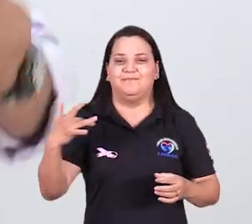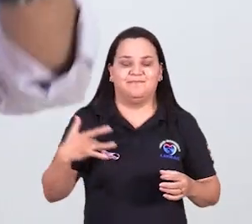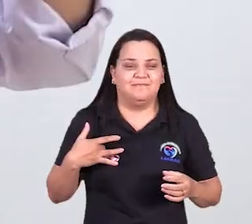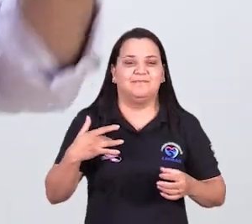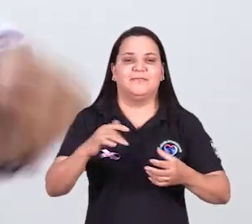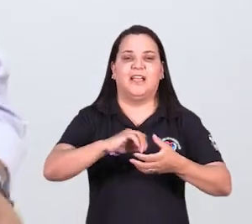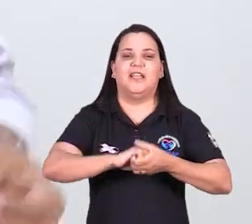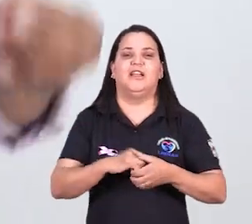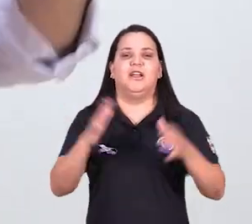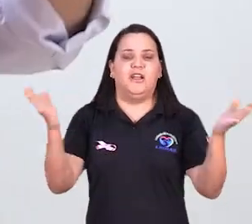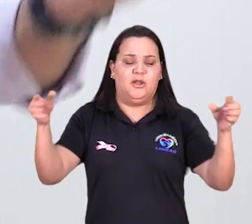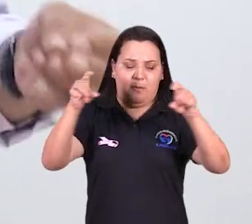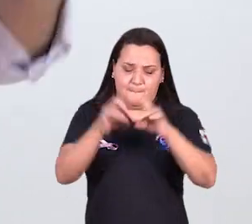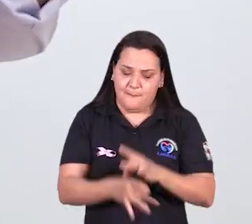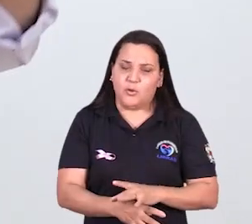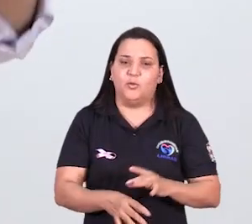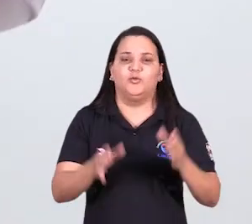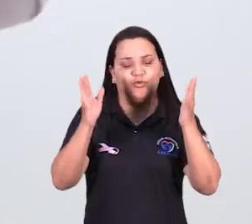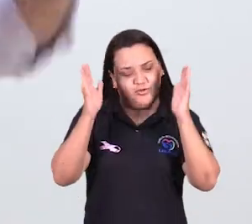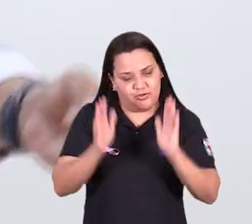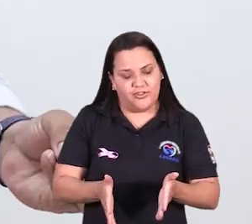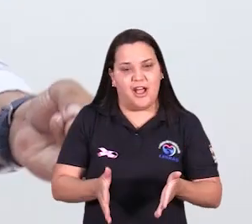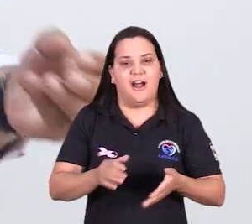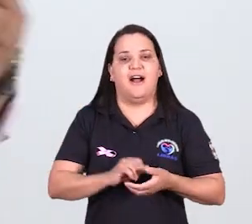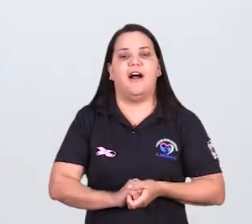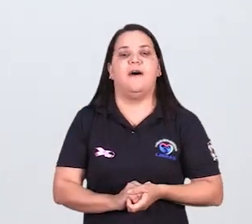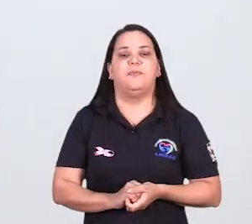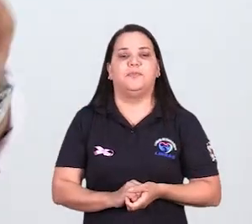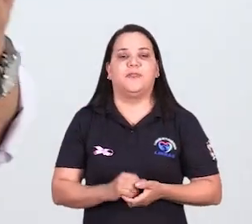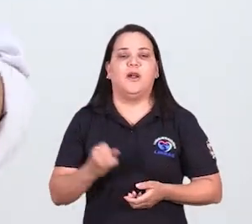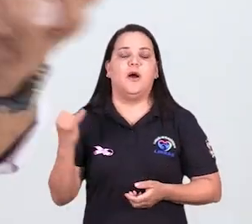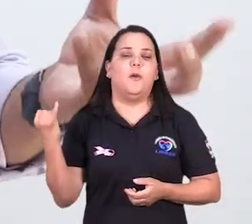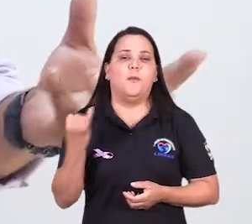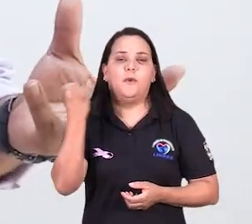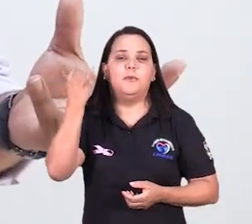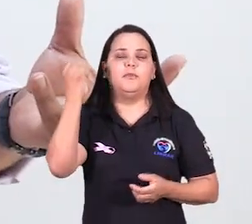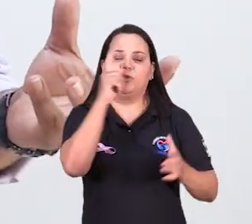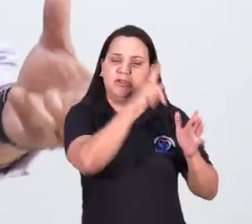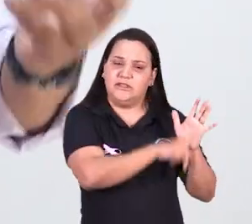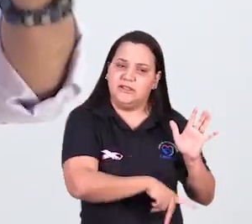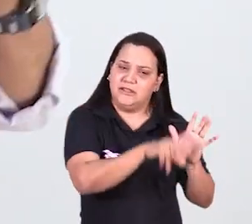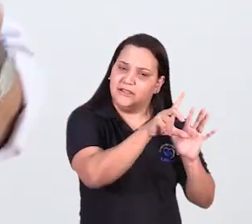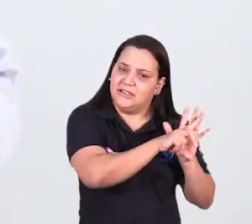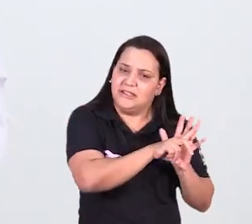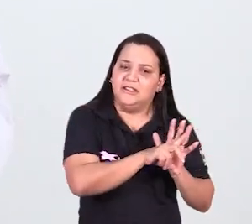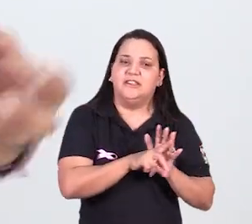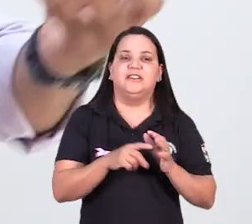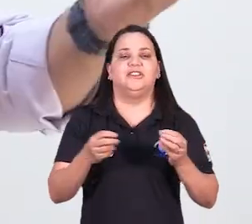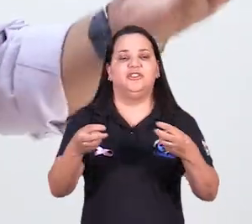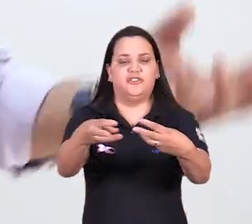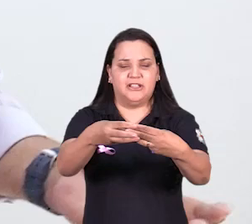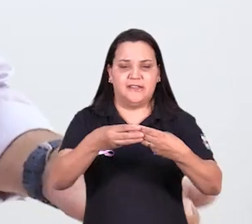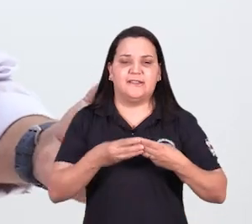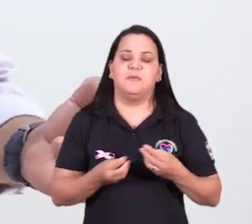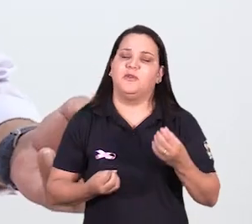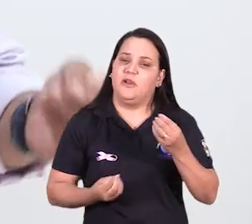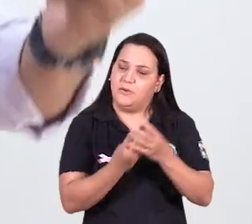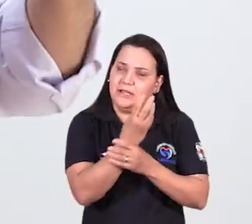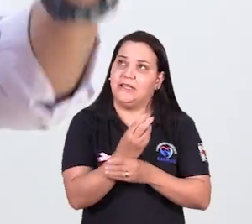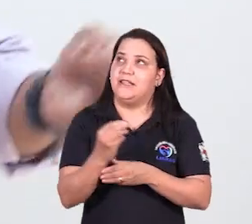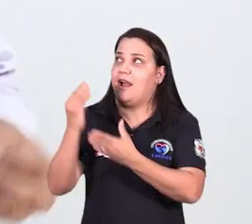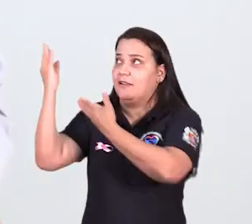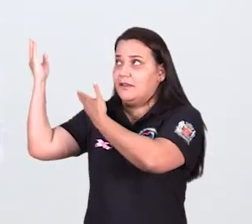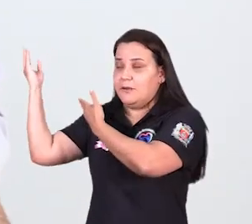que você faz, ou seja, o seu diagnóstico de saúde. Então, um projeto muito importante, essa moção foi criada aqui por este